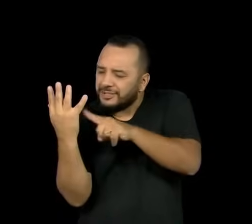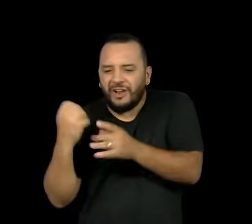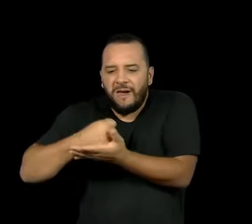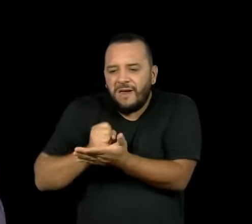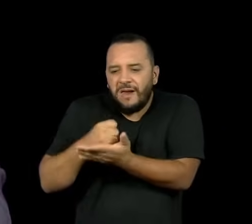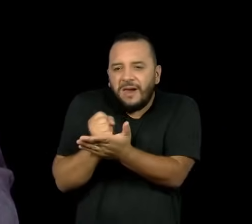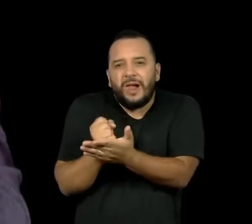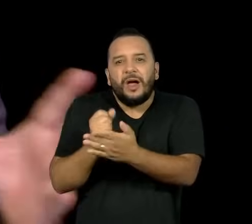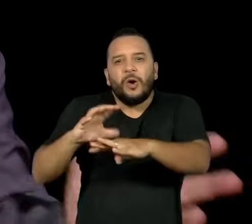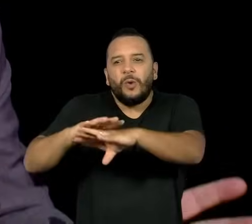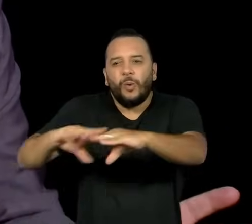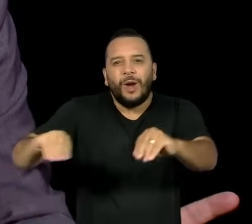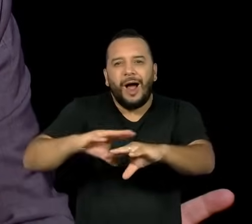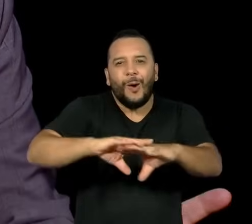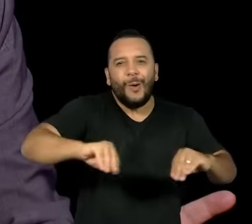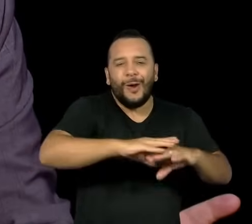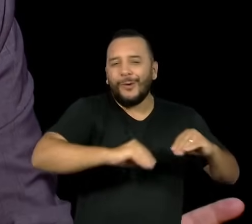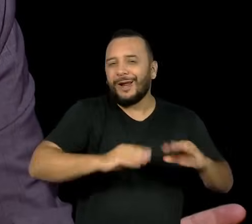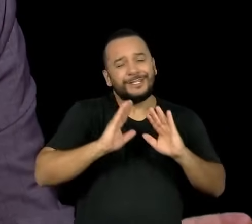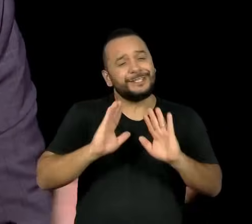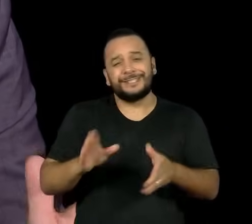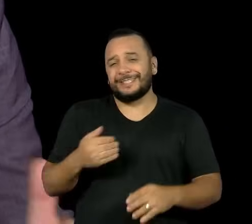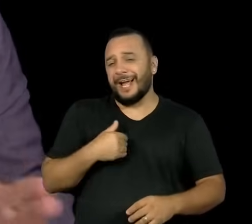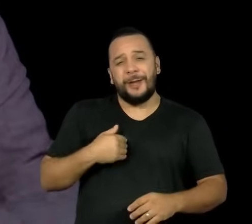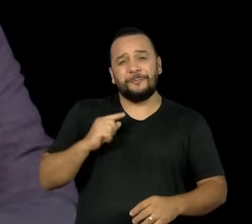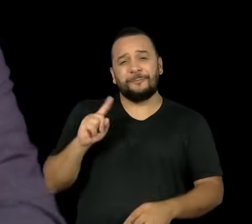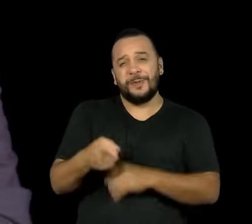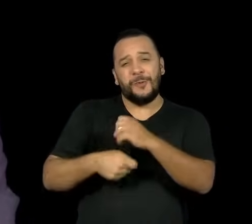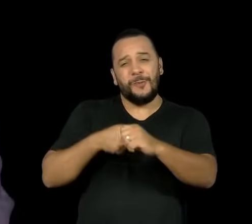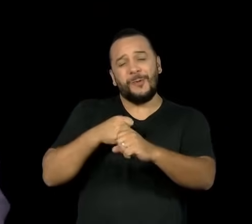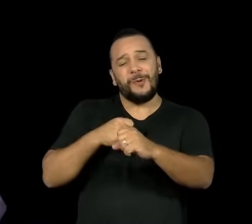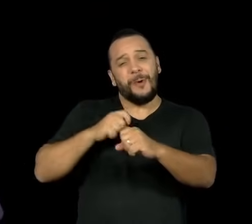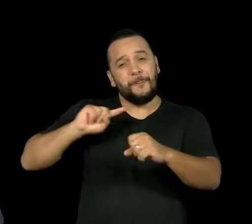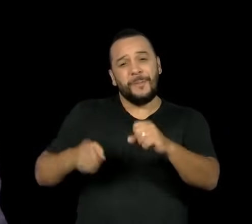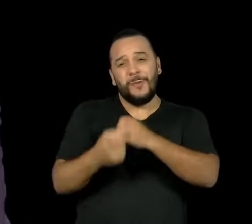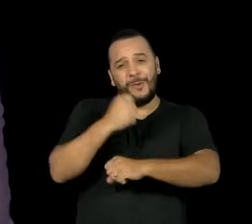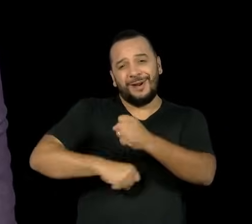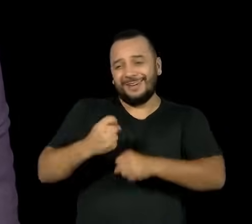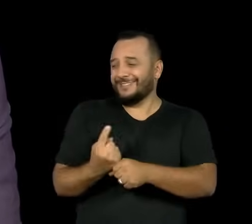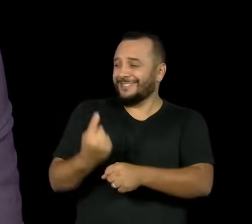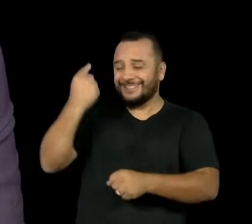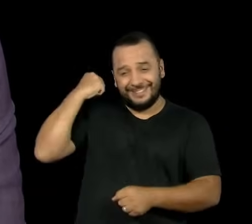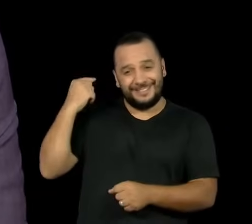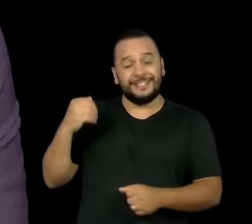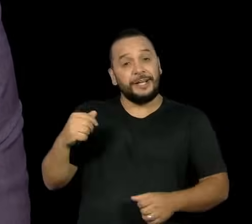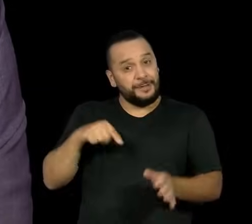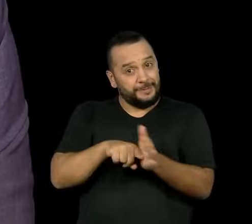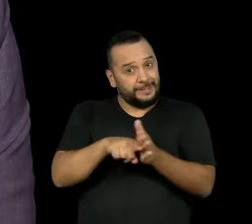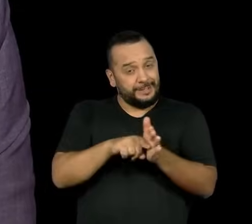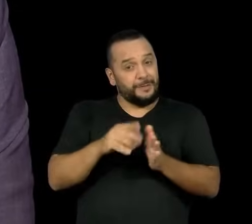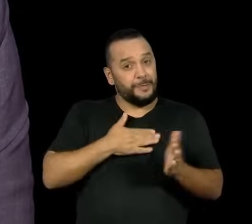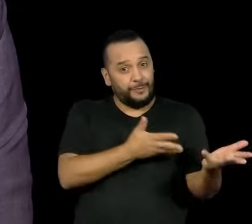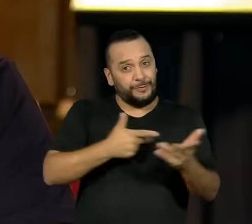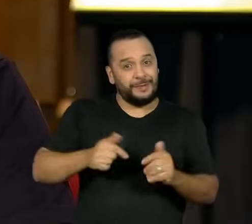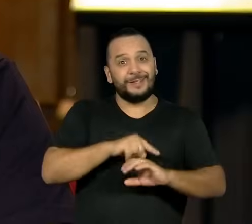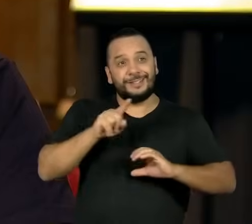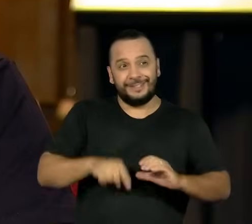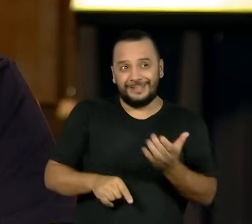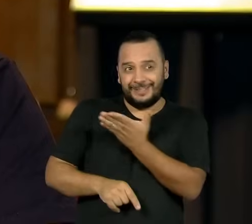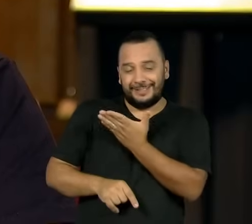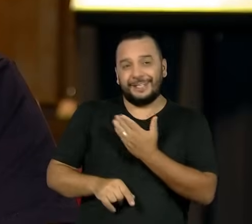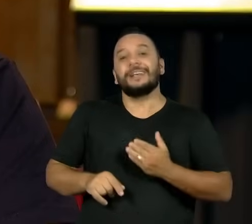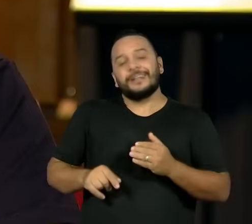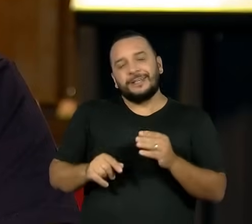baixo alguns milênios antes. A pesquisa do meu convidado, o neurocientista e professor da UFRN, Draulio